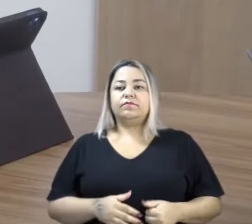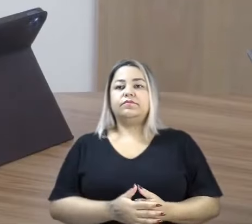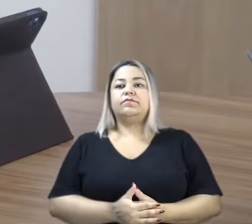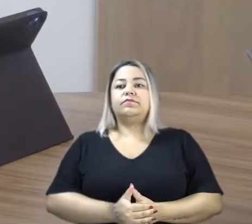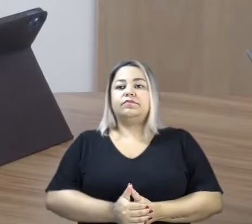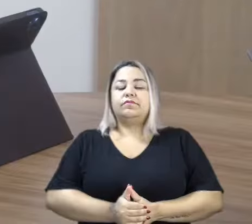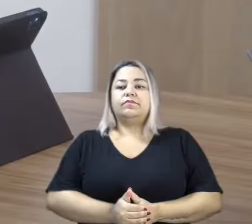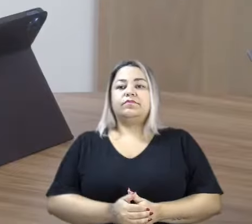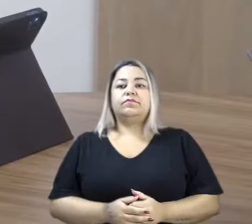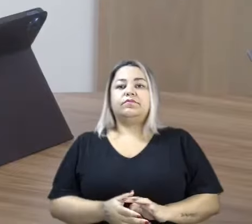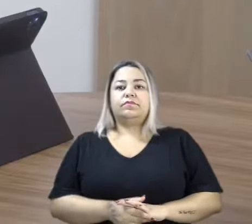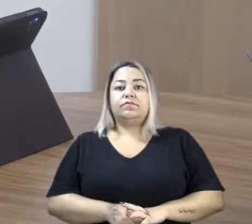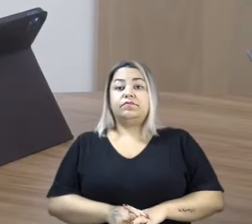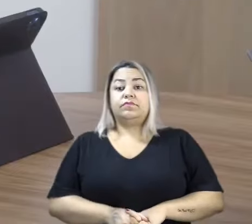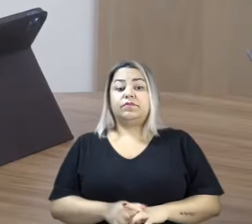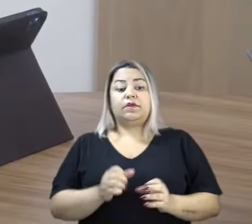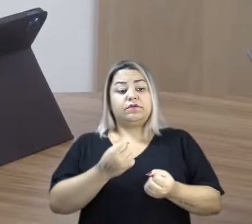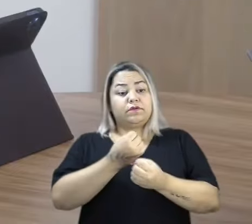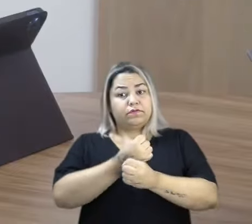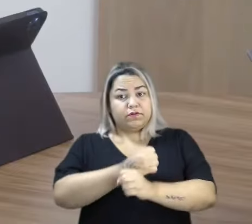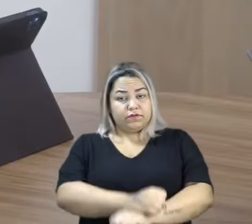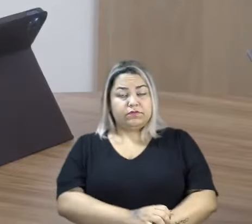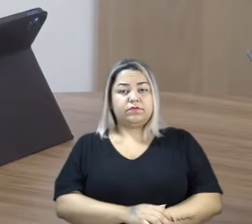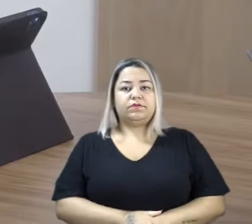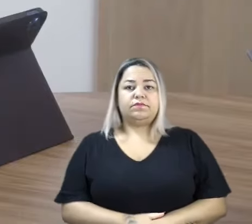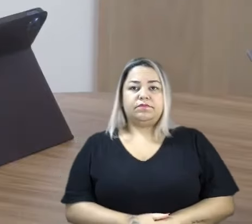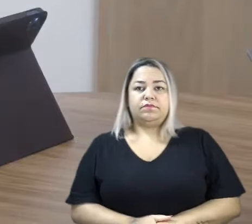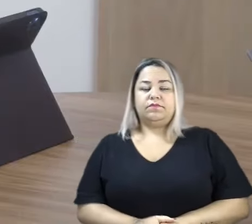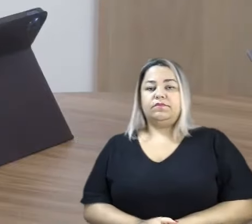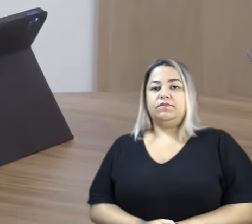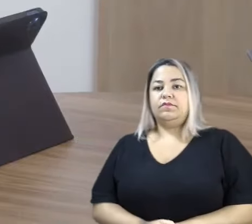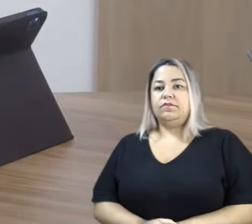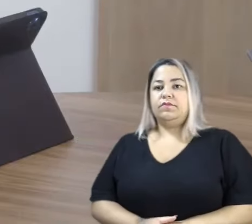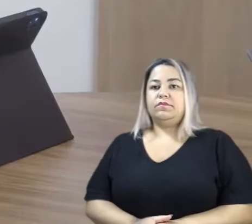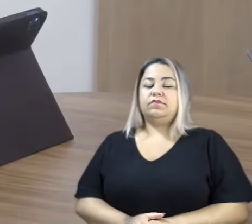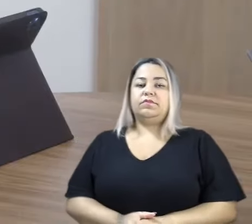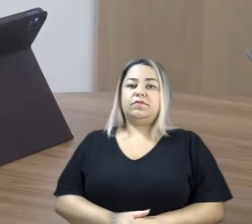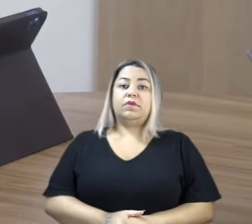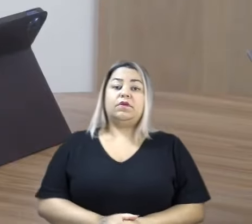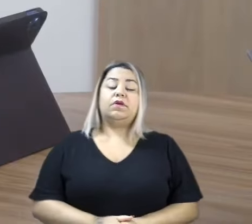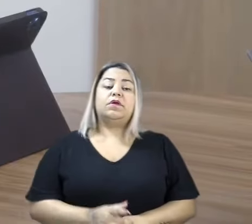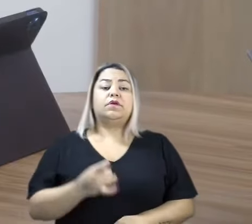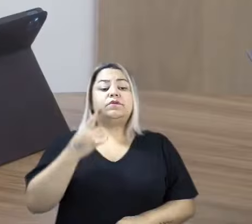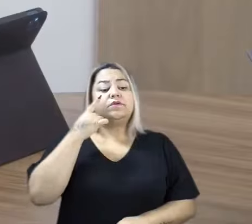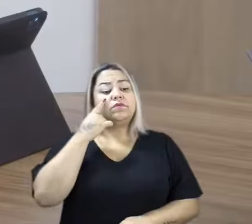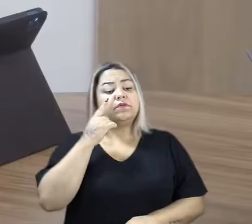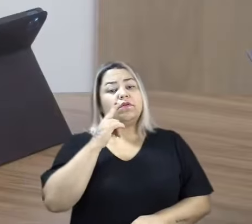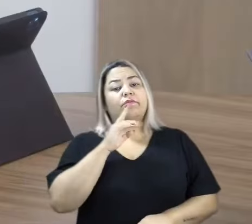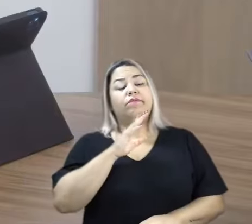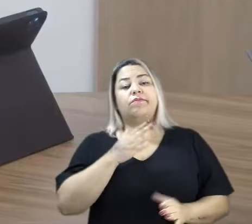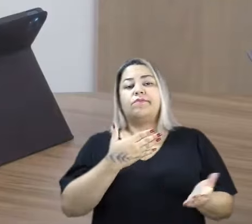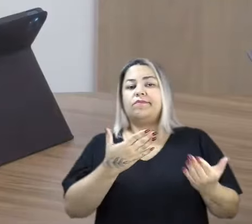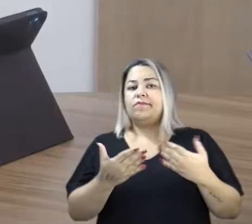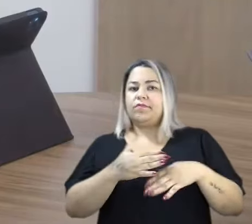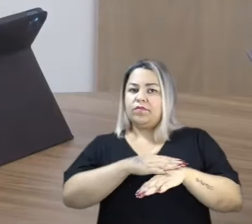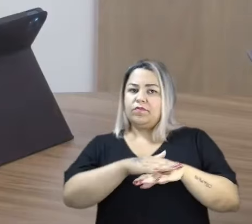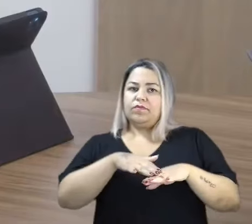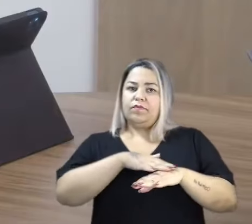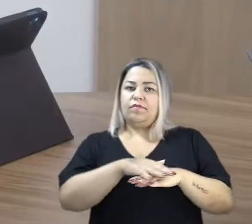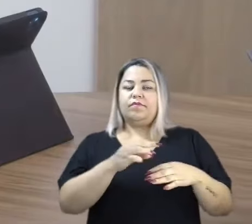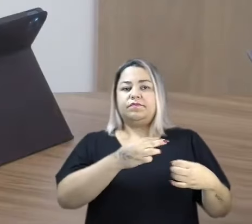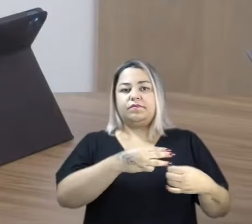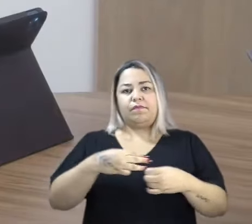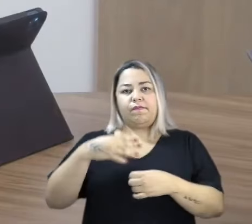da abolição. Então, esse olhar de dialogar com os municípios,